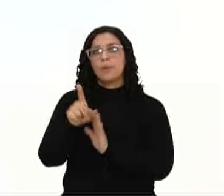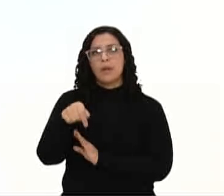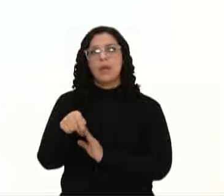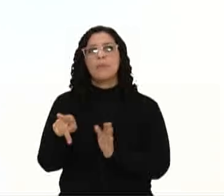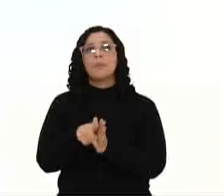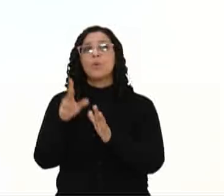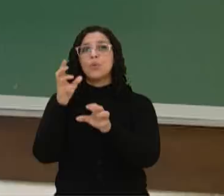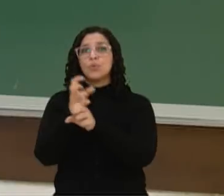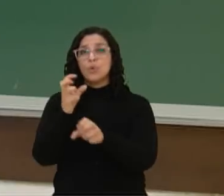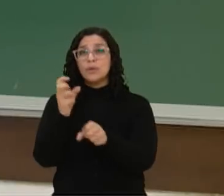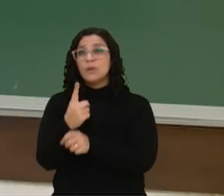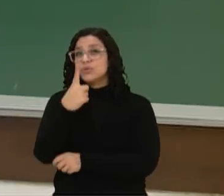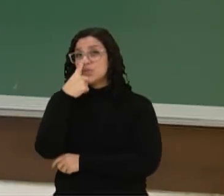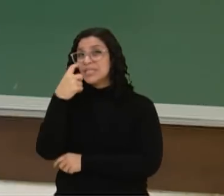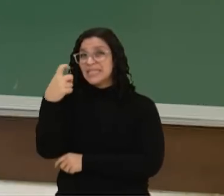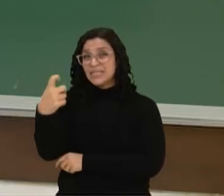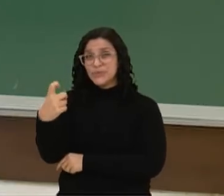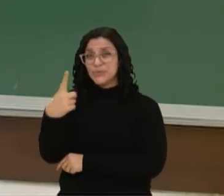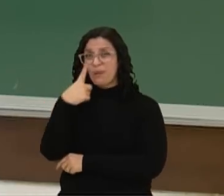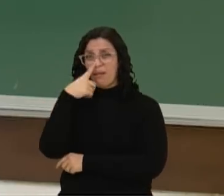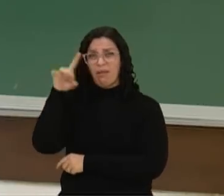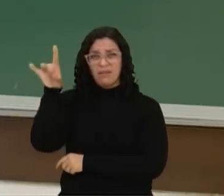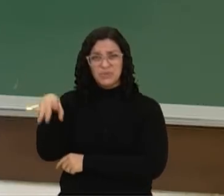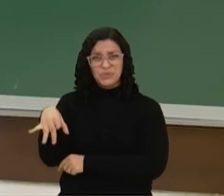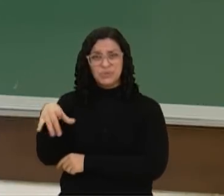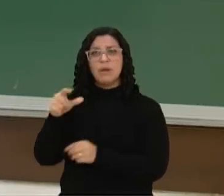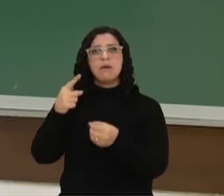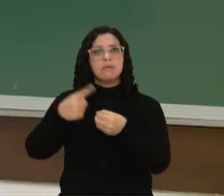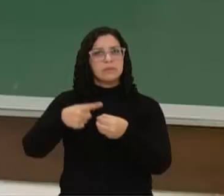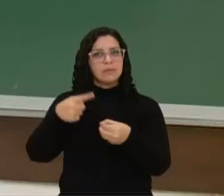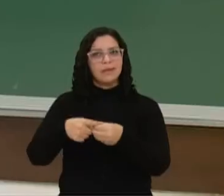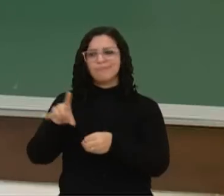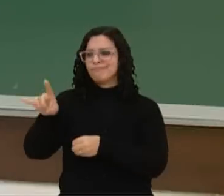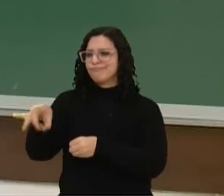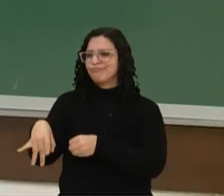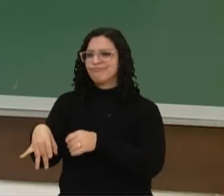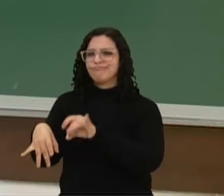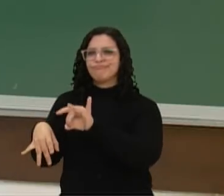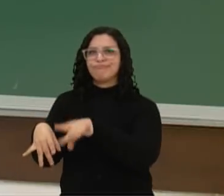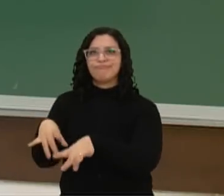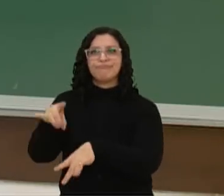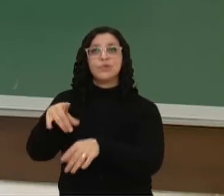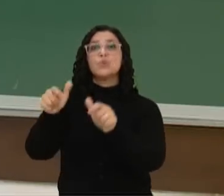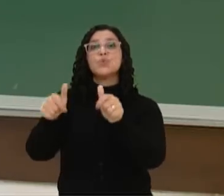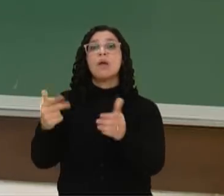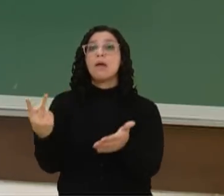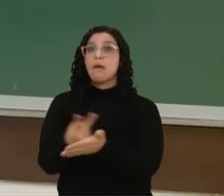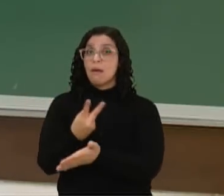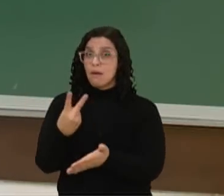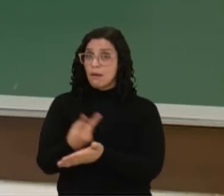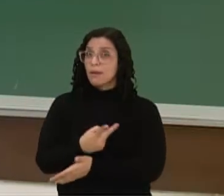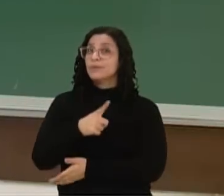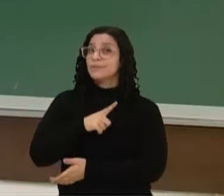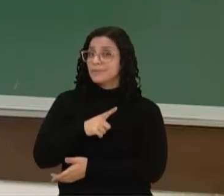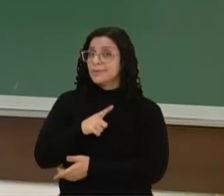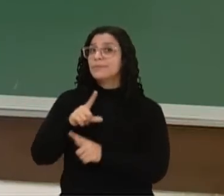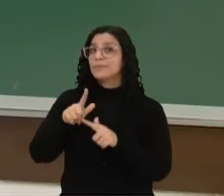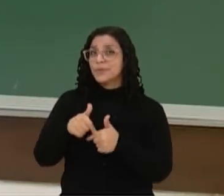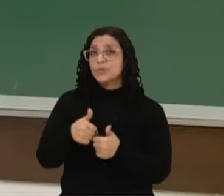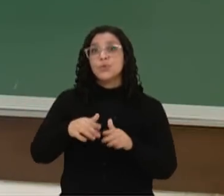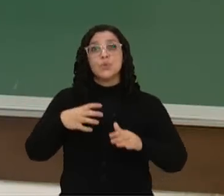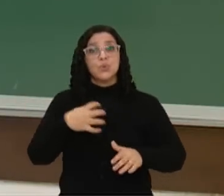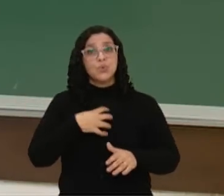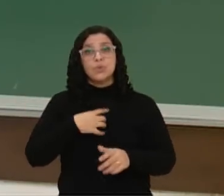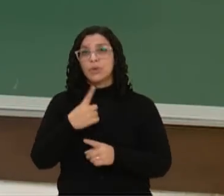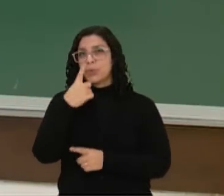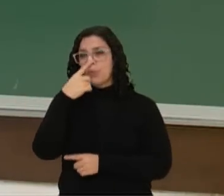a quantidade de lixo das grandes cidades, que muitas vezes é depositado de forma inadequada em determinadas áreas. Então, a maneira com